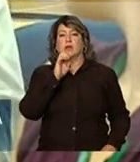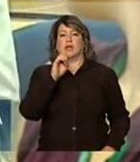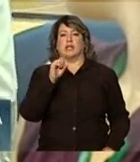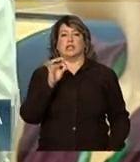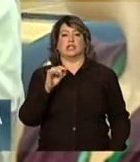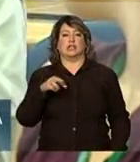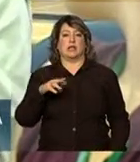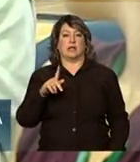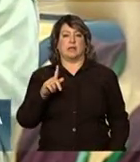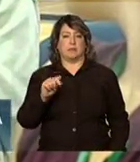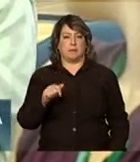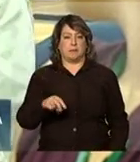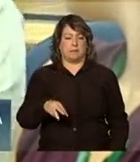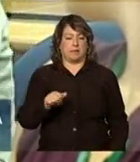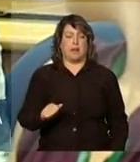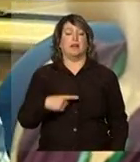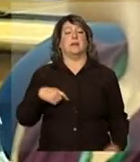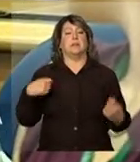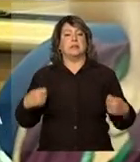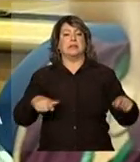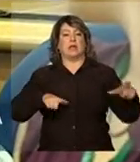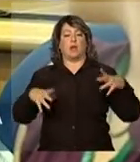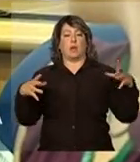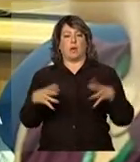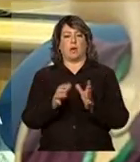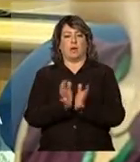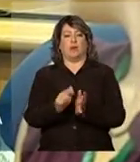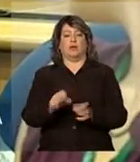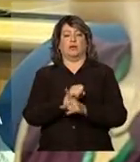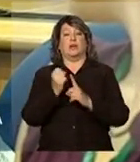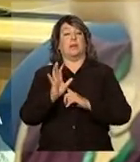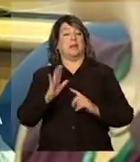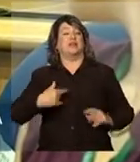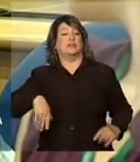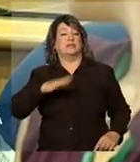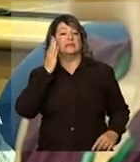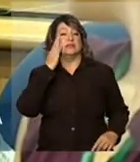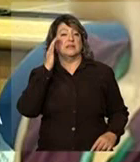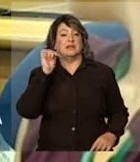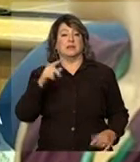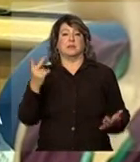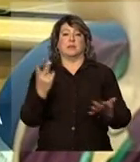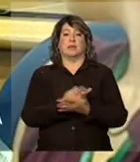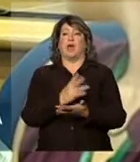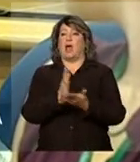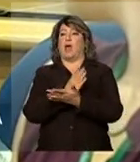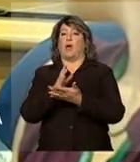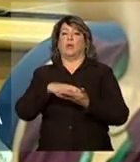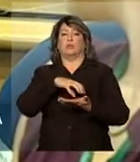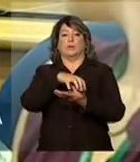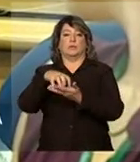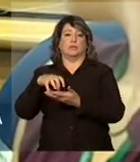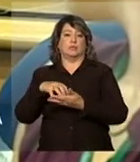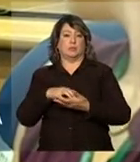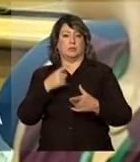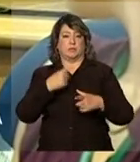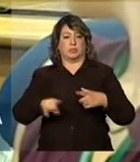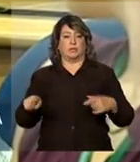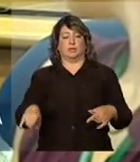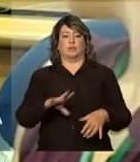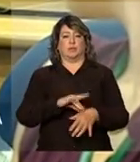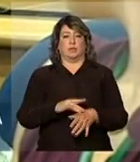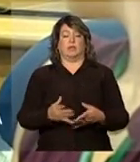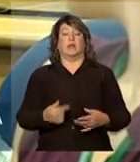trabalhar com o conjunto da sociedade, mas a gente sabe que essa é uma epidemia muito concentrada em alguns grupos. Então, eu queria saber se